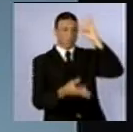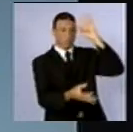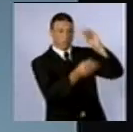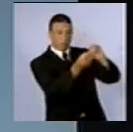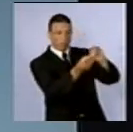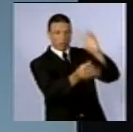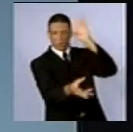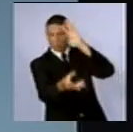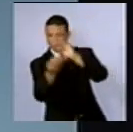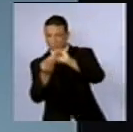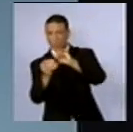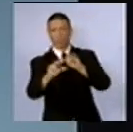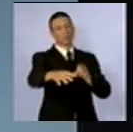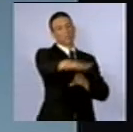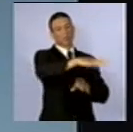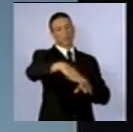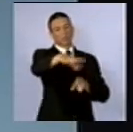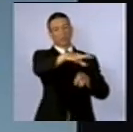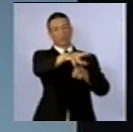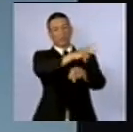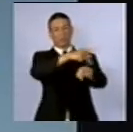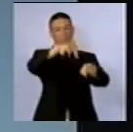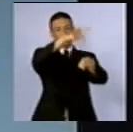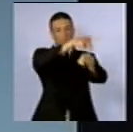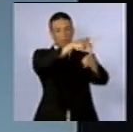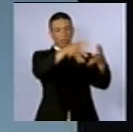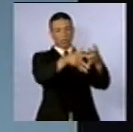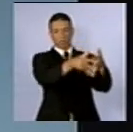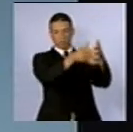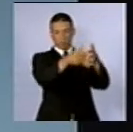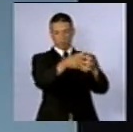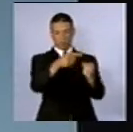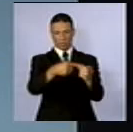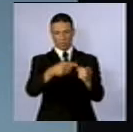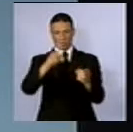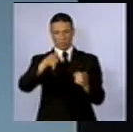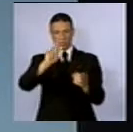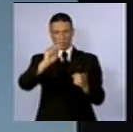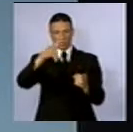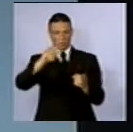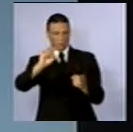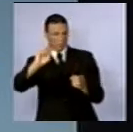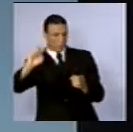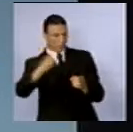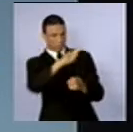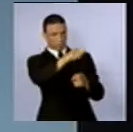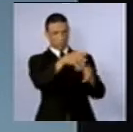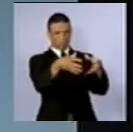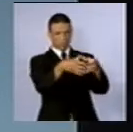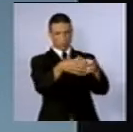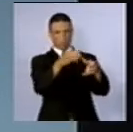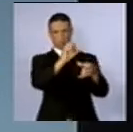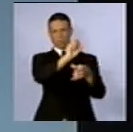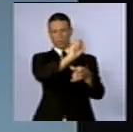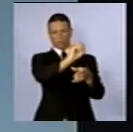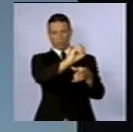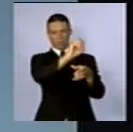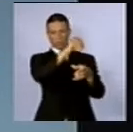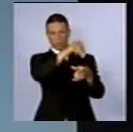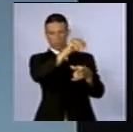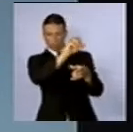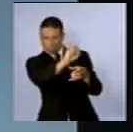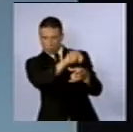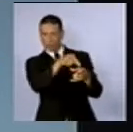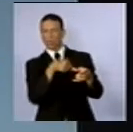Agência Internacional de pesquisa em câncer da Organização Mundial da Saúde né então Eh com base em